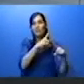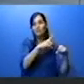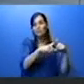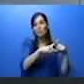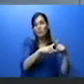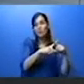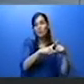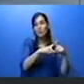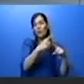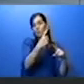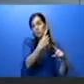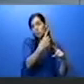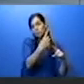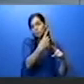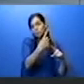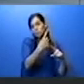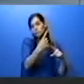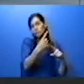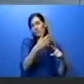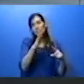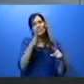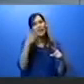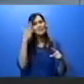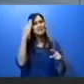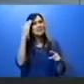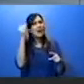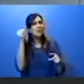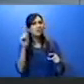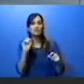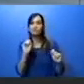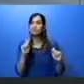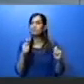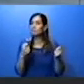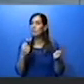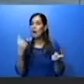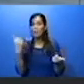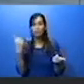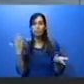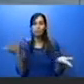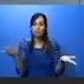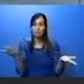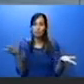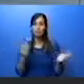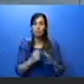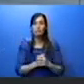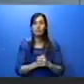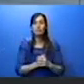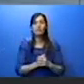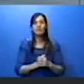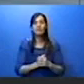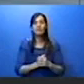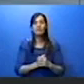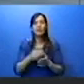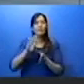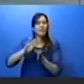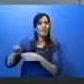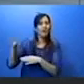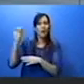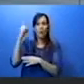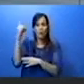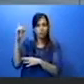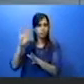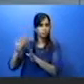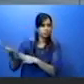vezes? Bom, a gente já sabe que 1 elevado a qualquer número vai dar 1. Então a gente pode excluir 1. Vamos para o 2 direto.